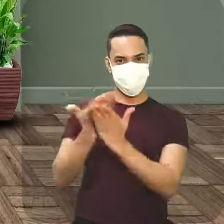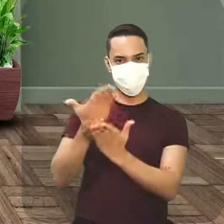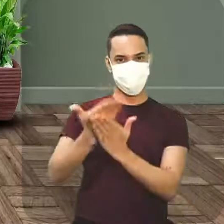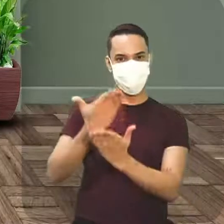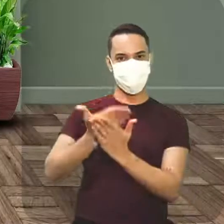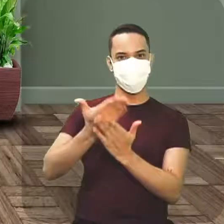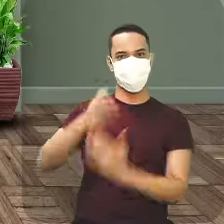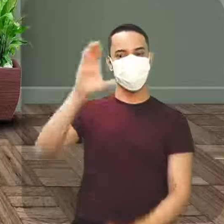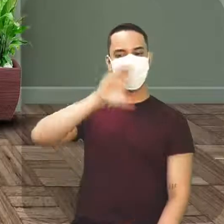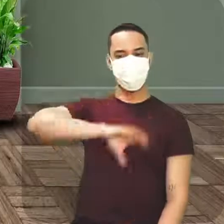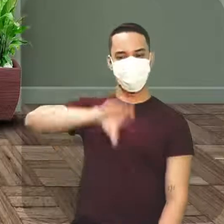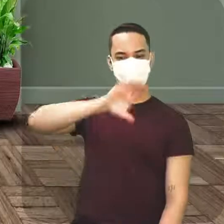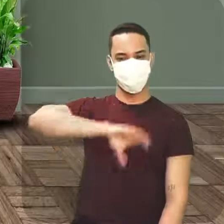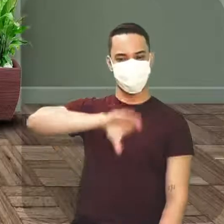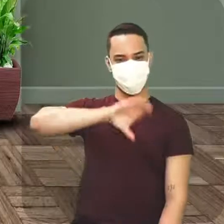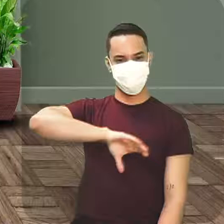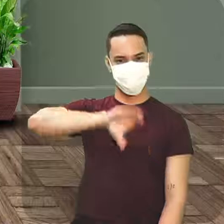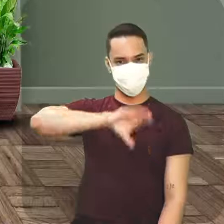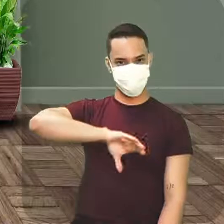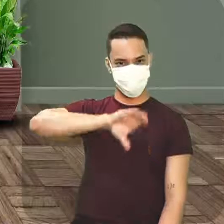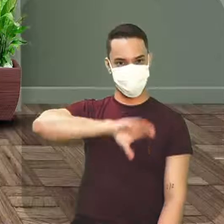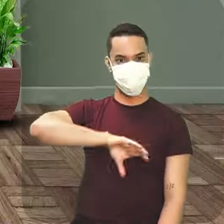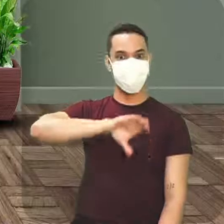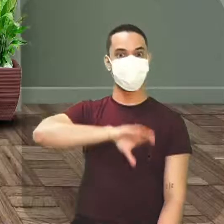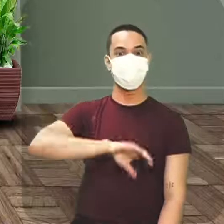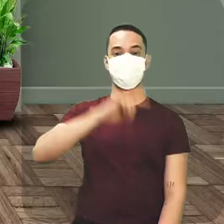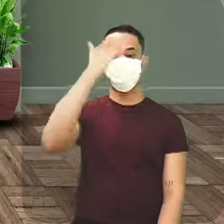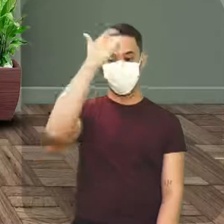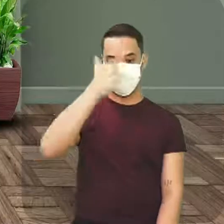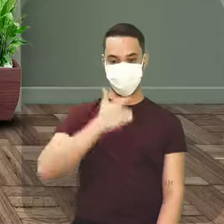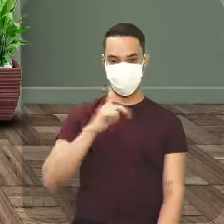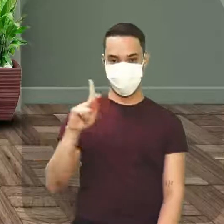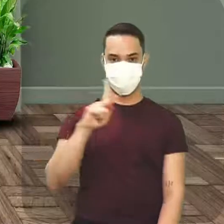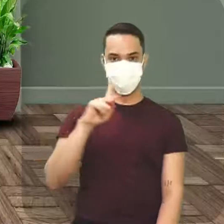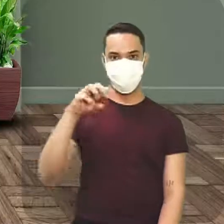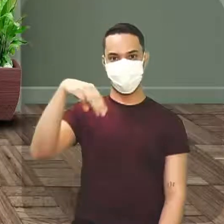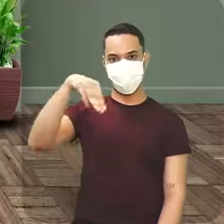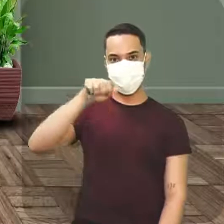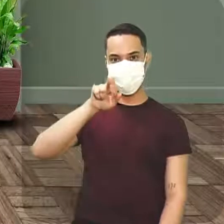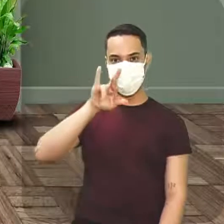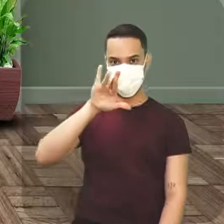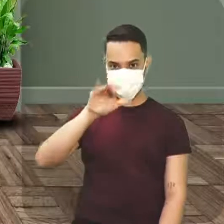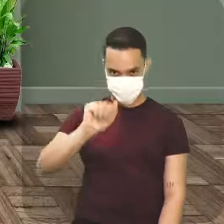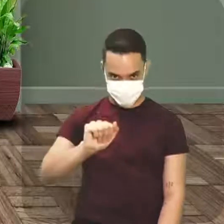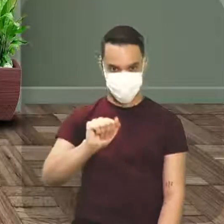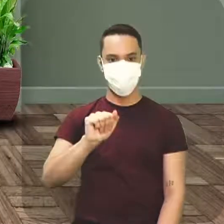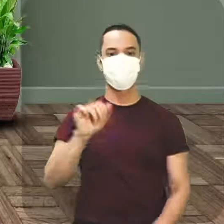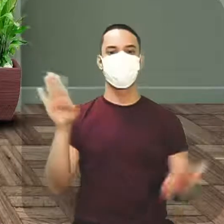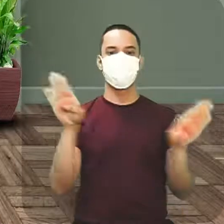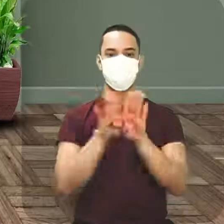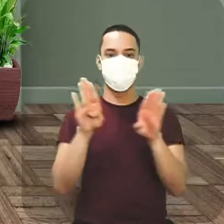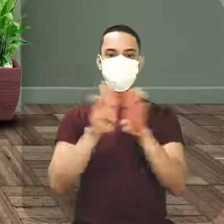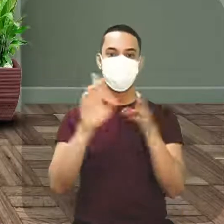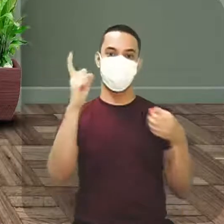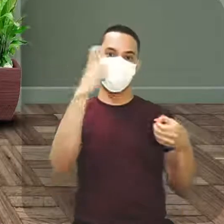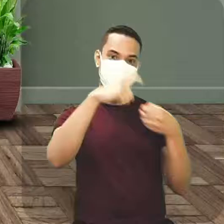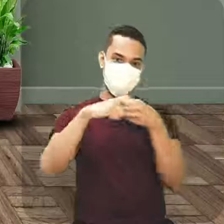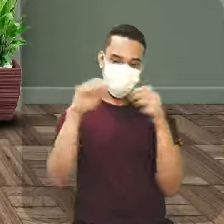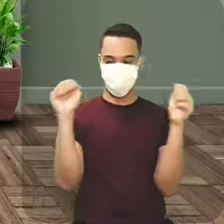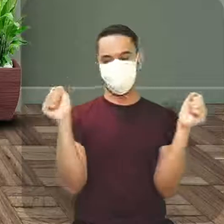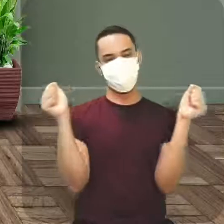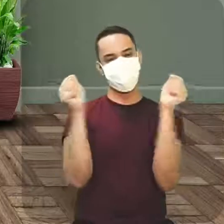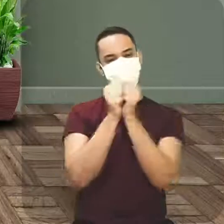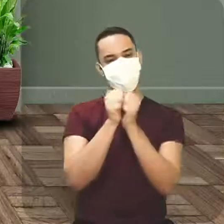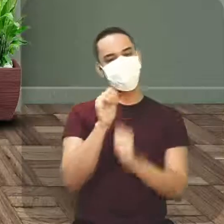língua portuguesa? Eu, professora Márcia Ramos Martins, e o meu companheiro,